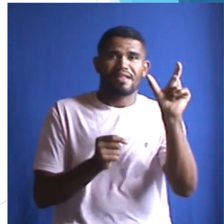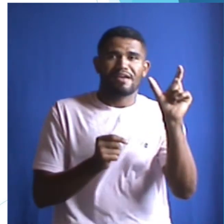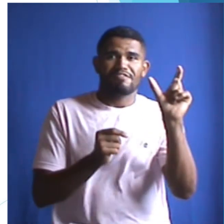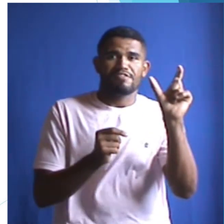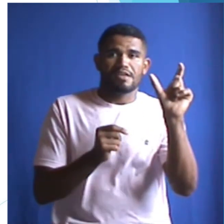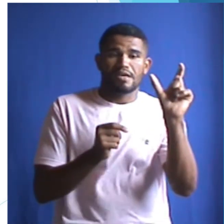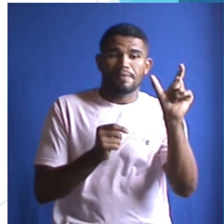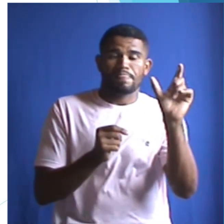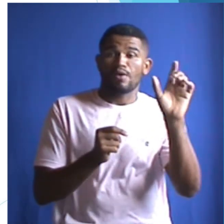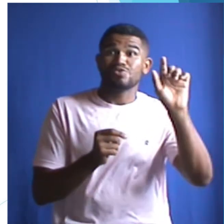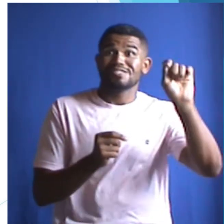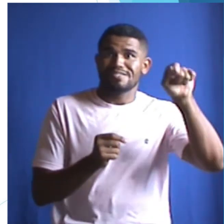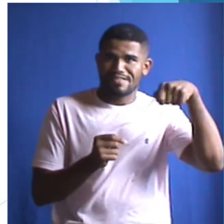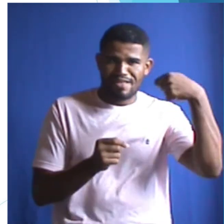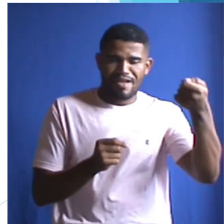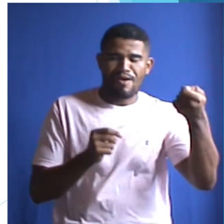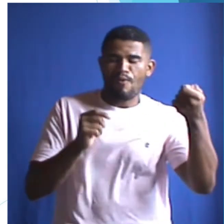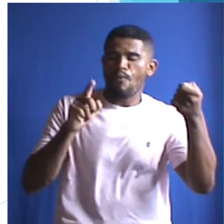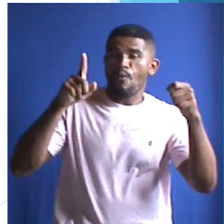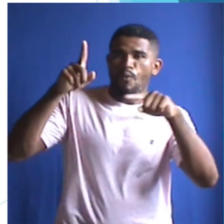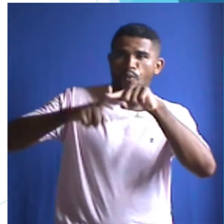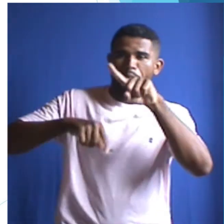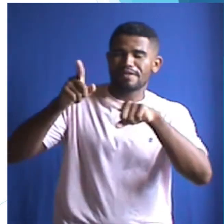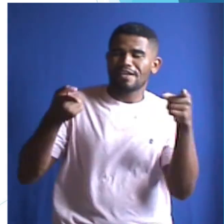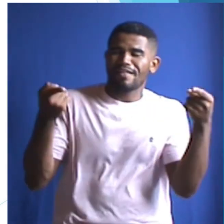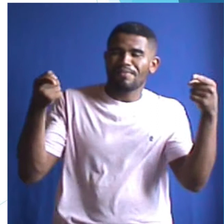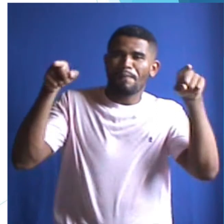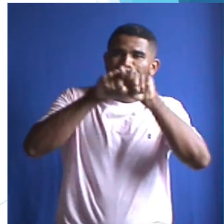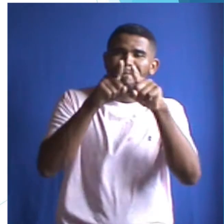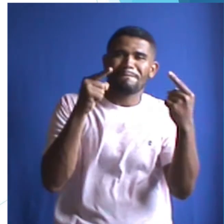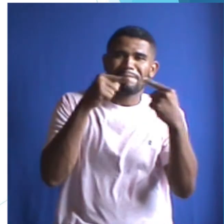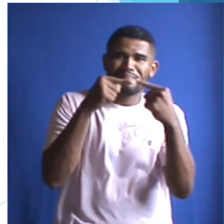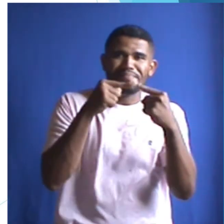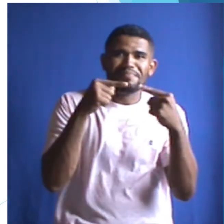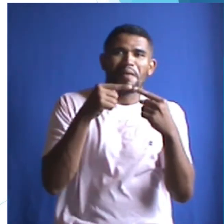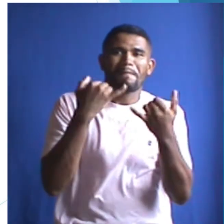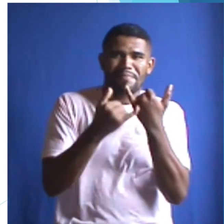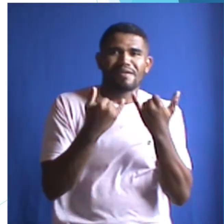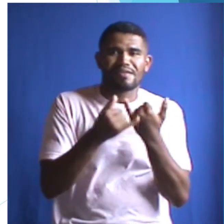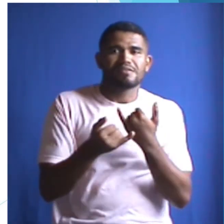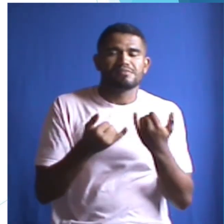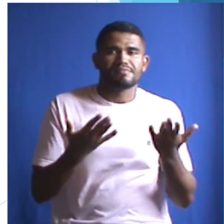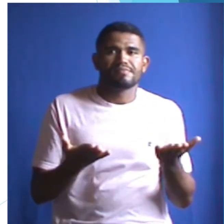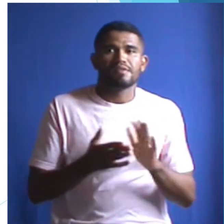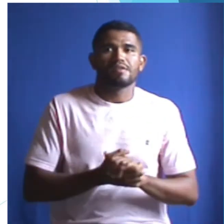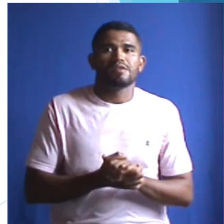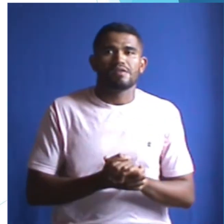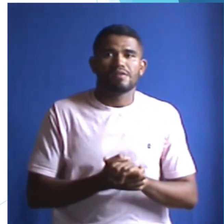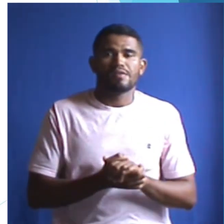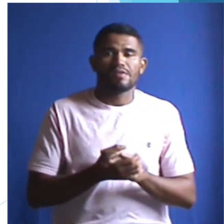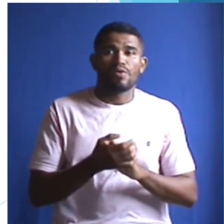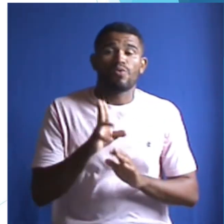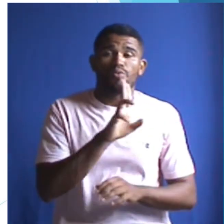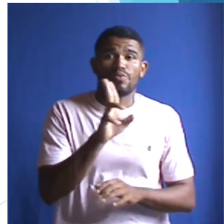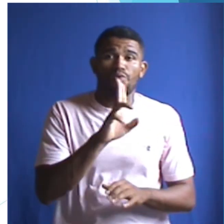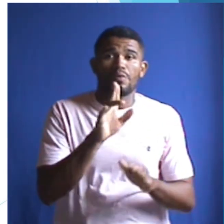palavra, a imagem acústica ao objeto em si em língua de sinais. Nós